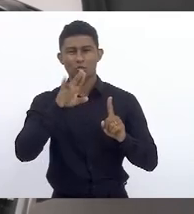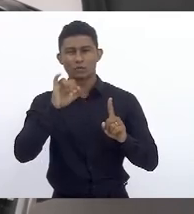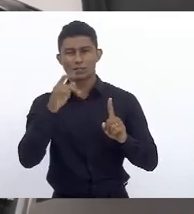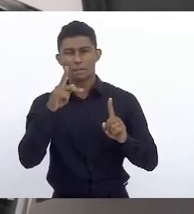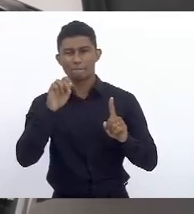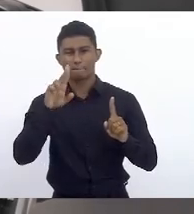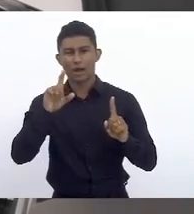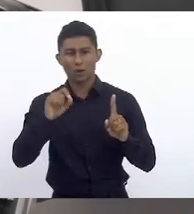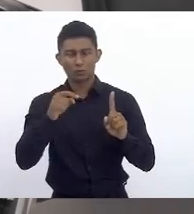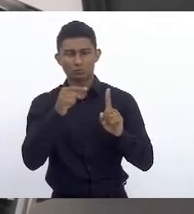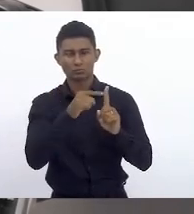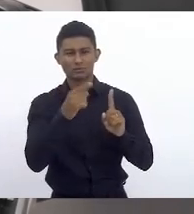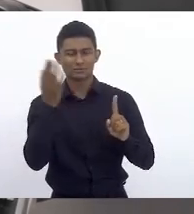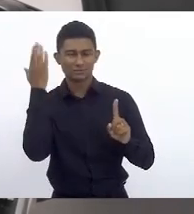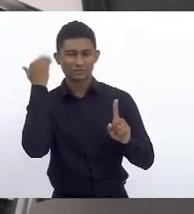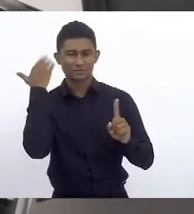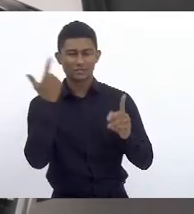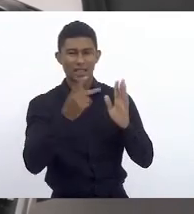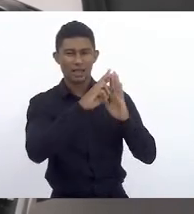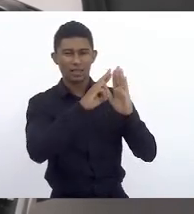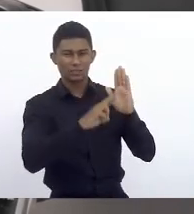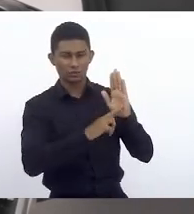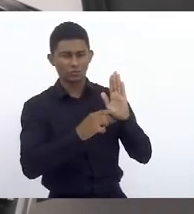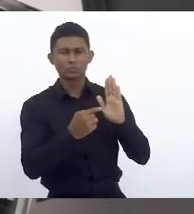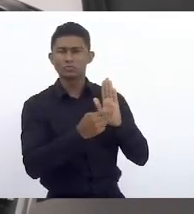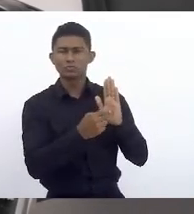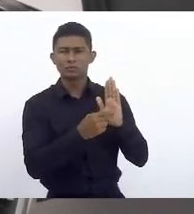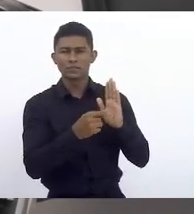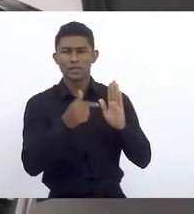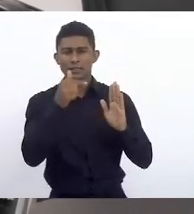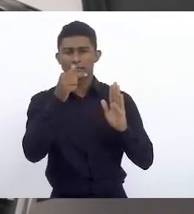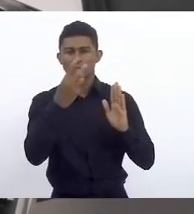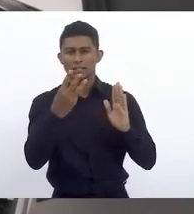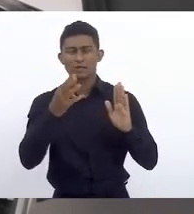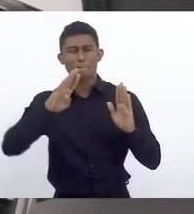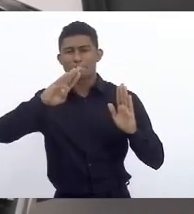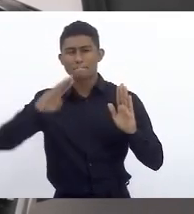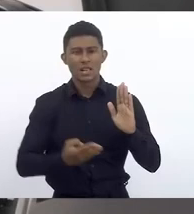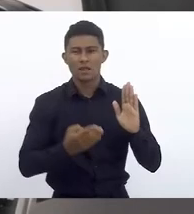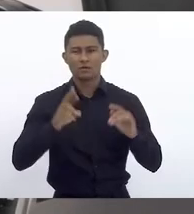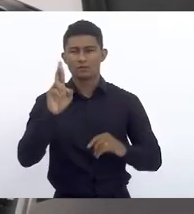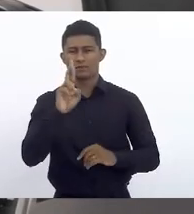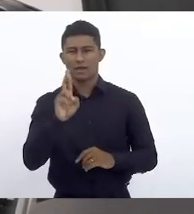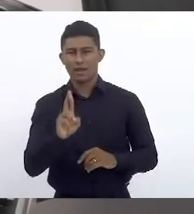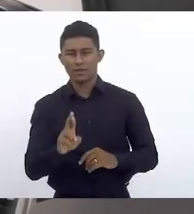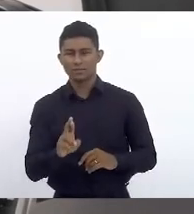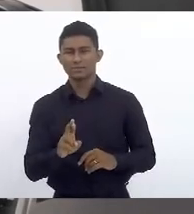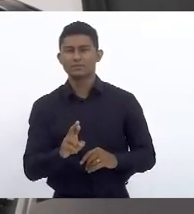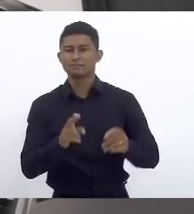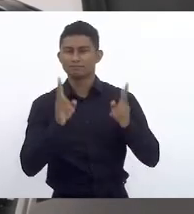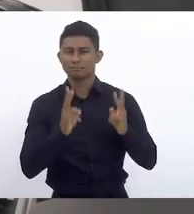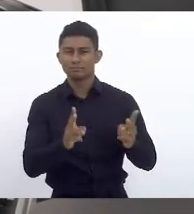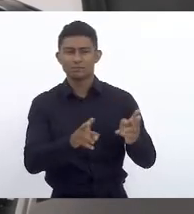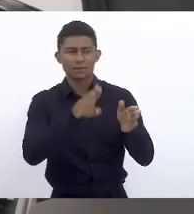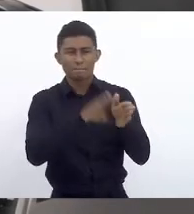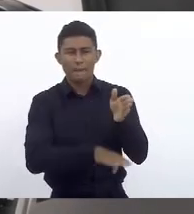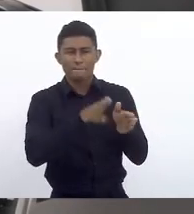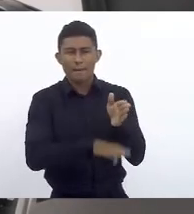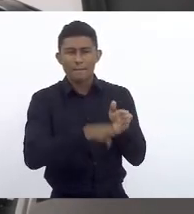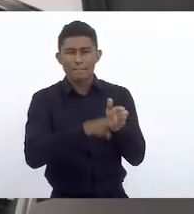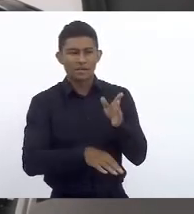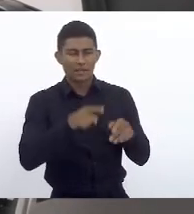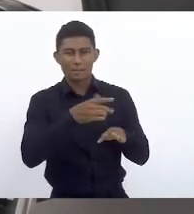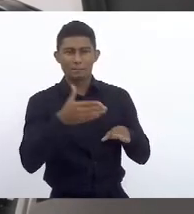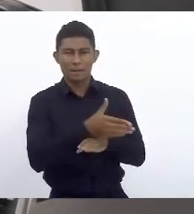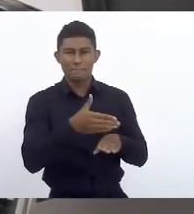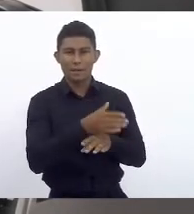no relatório, onde 73 bilhões de reais são abatidos da participação especial, levando em conta,